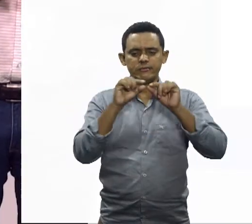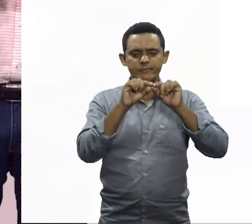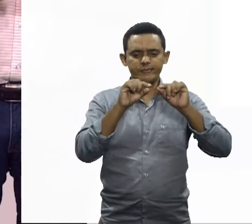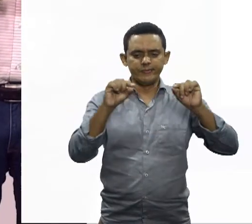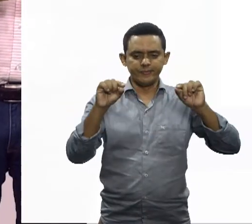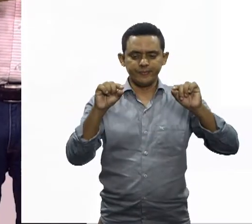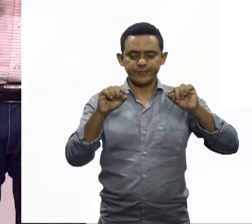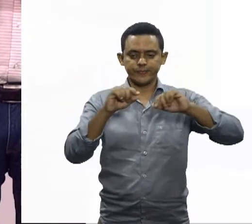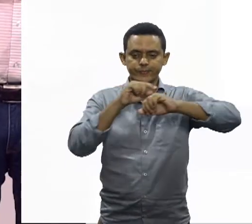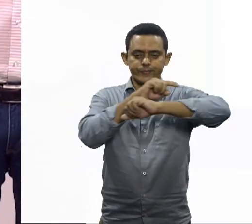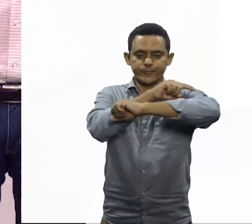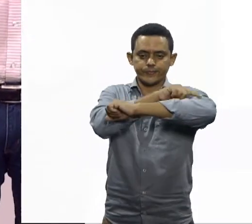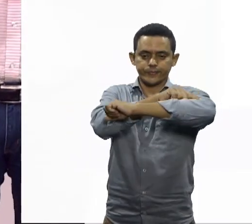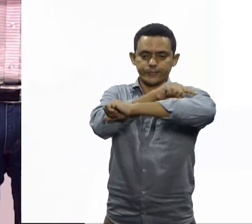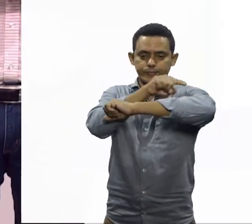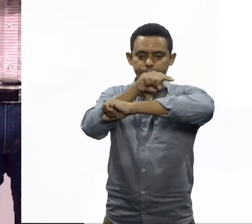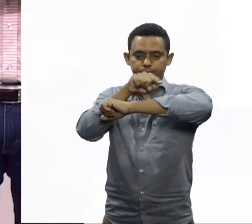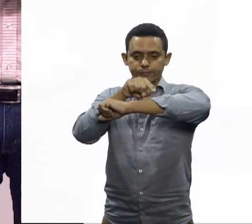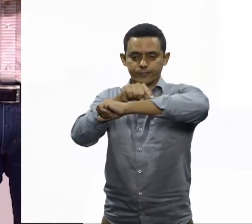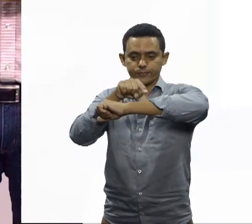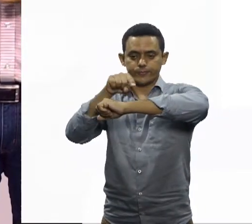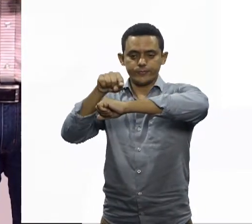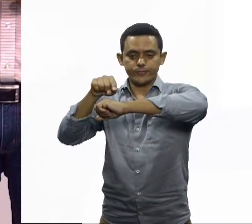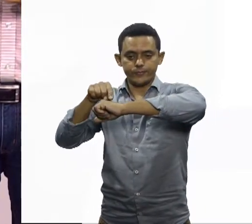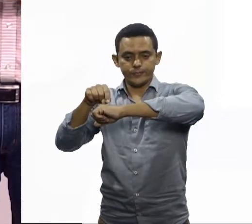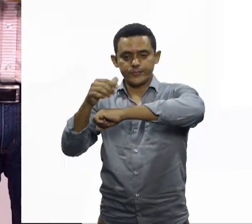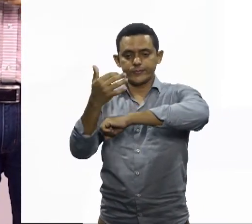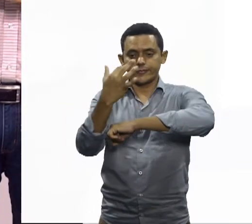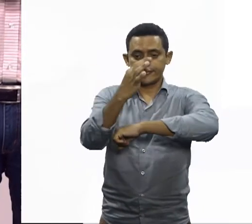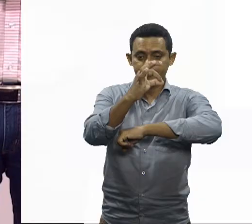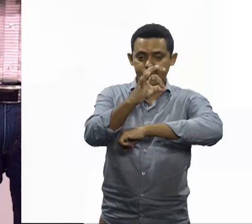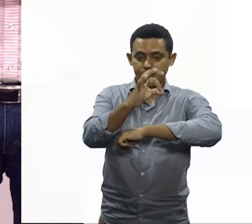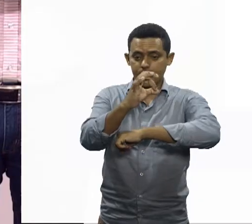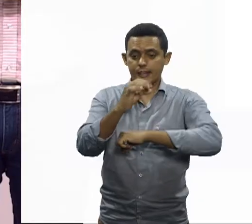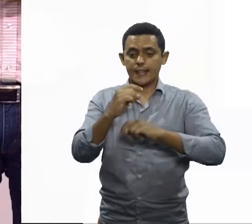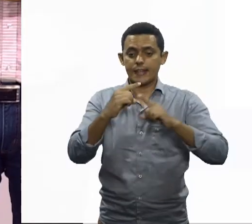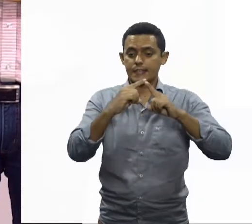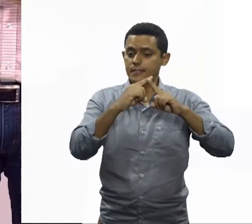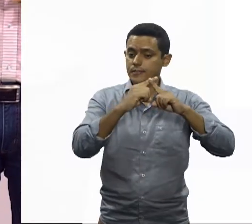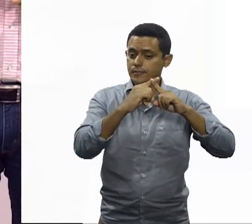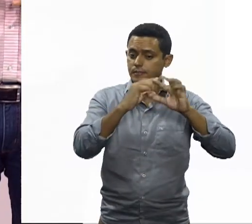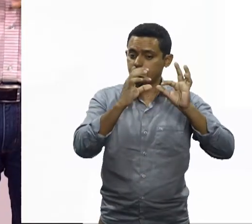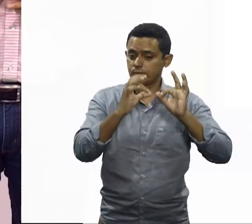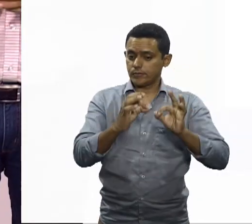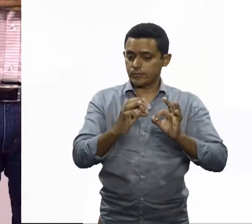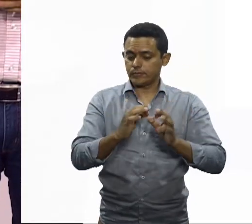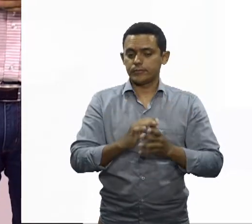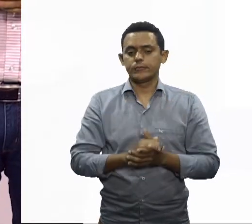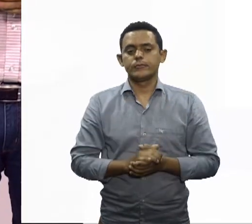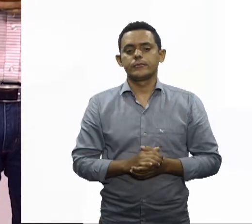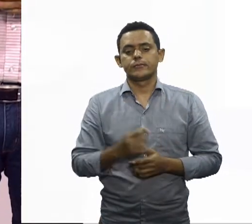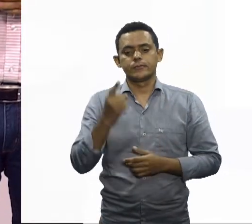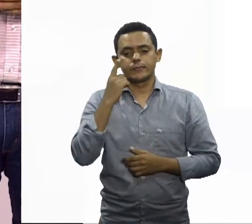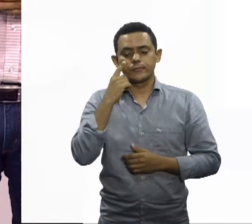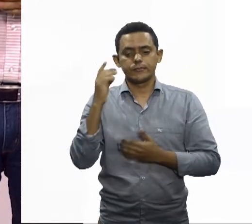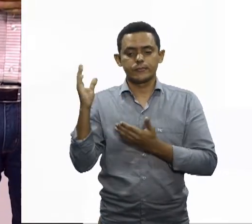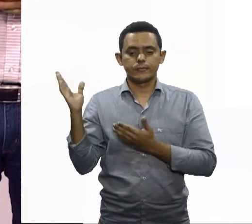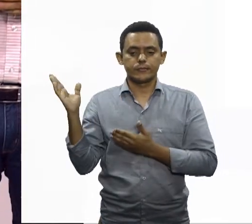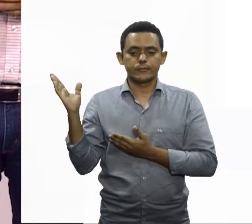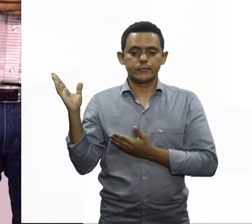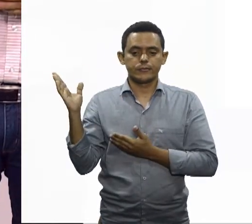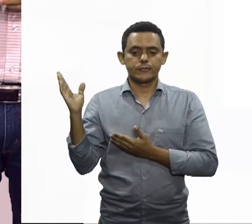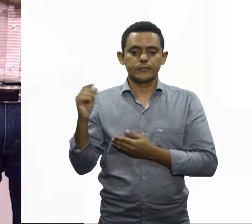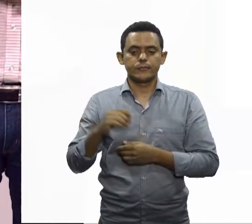maior, imediatamente é uma unidade menor, então você deve multiplicar. Então, ali, olha só. Então, eu vou multiplicar